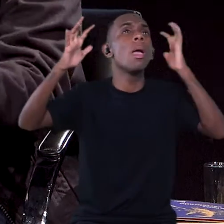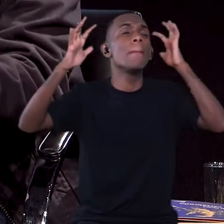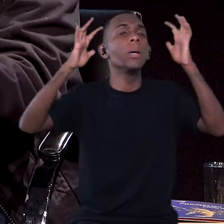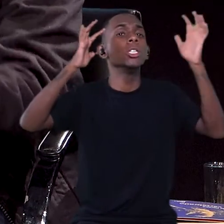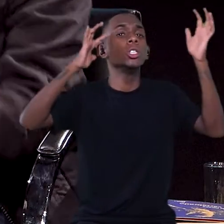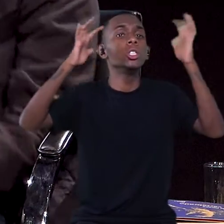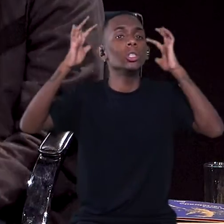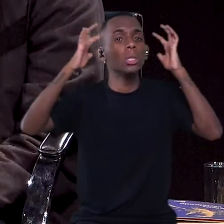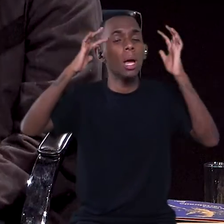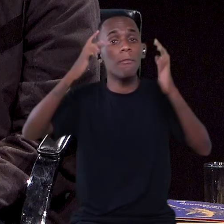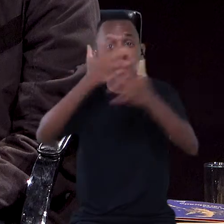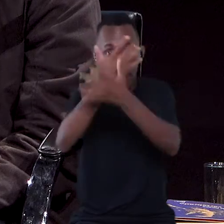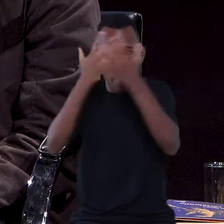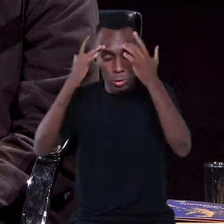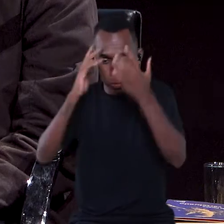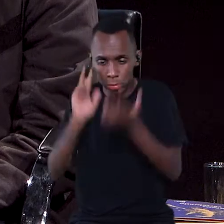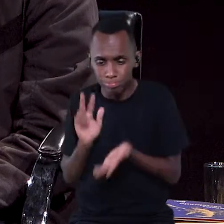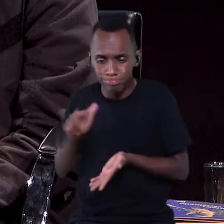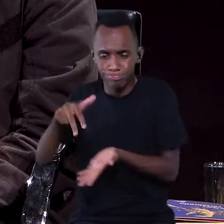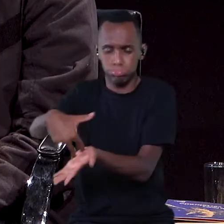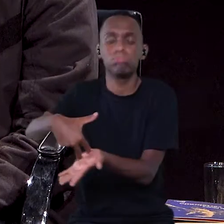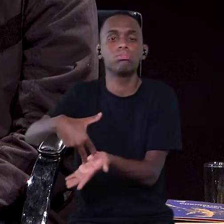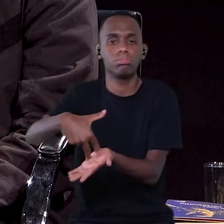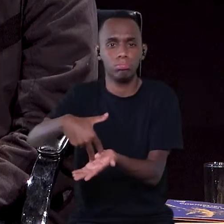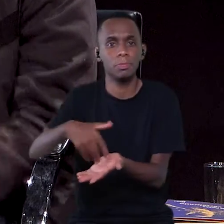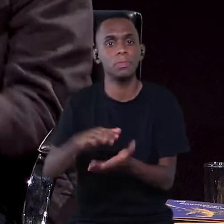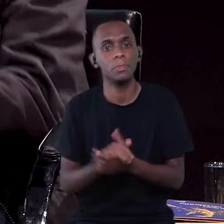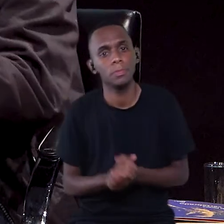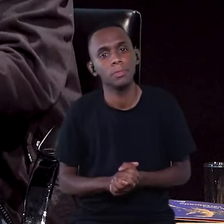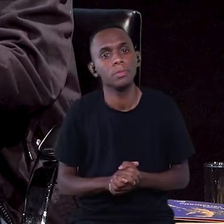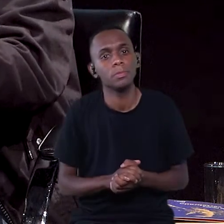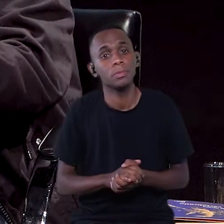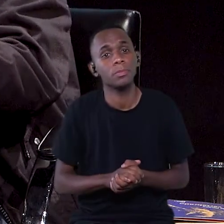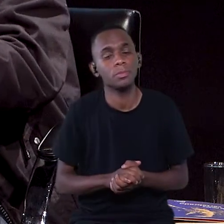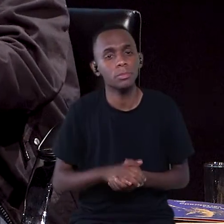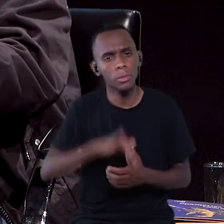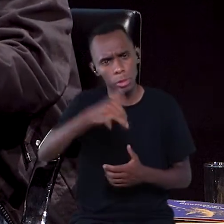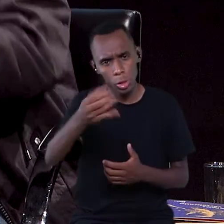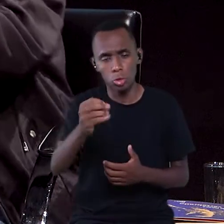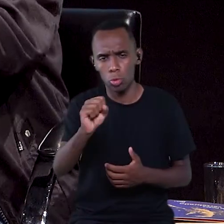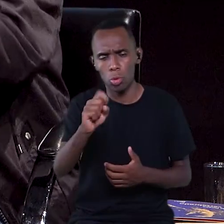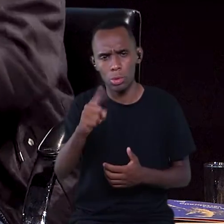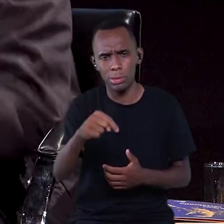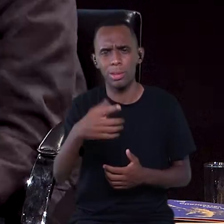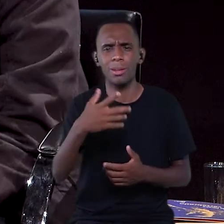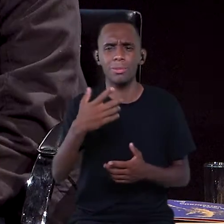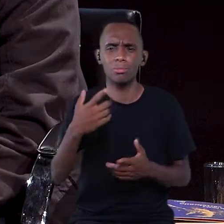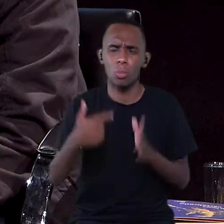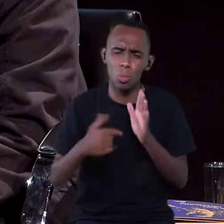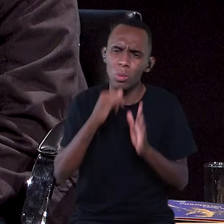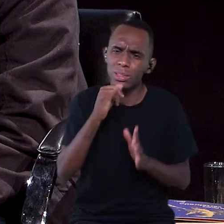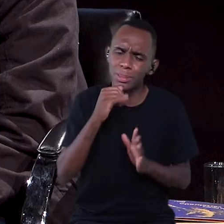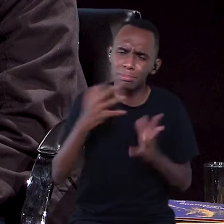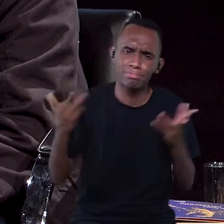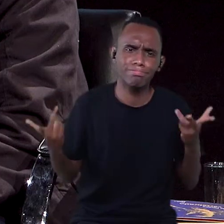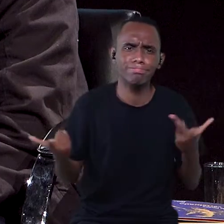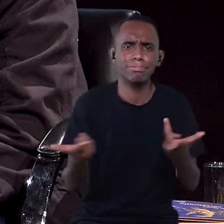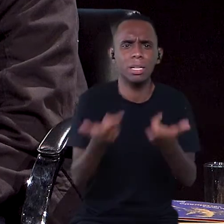esses sujeitos que continuaram com a cabeça erguida. O José Saramago tem um exemplo maravilhoso disso, lá no livro Levantado do